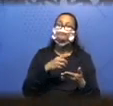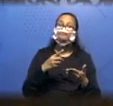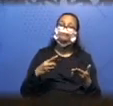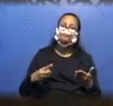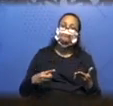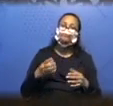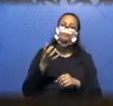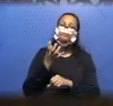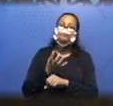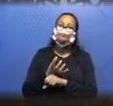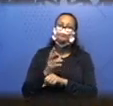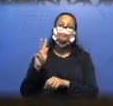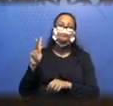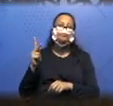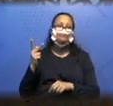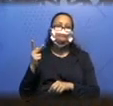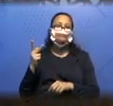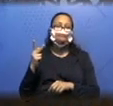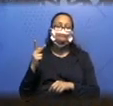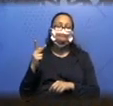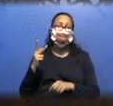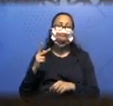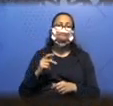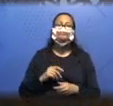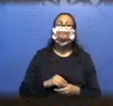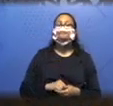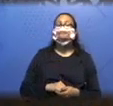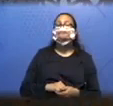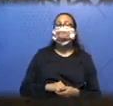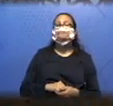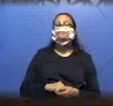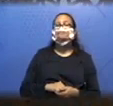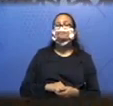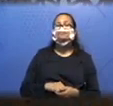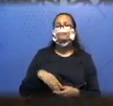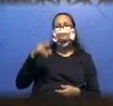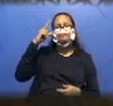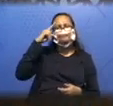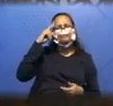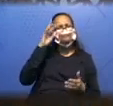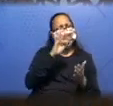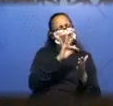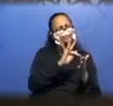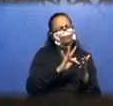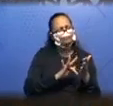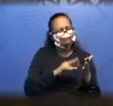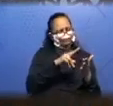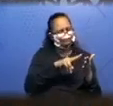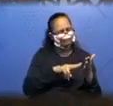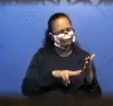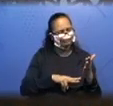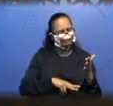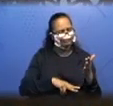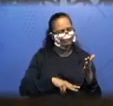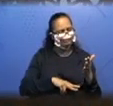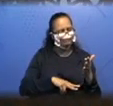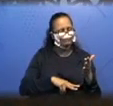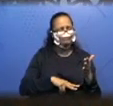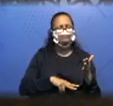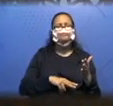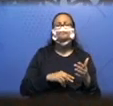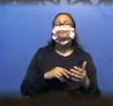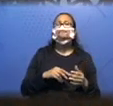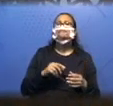nós encerramos a apostila de História do primeiro bimestre, tá? Então, releiam o texto para fazer